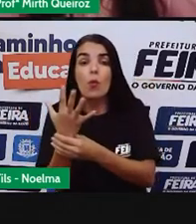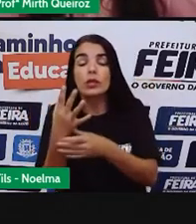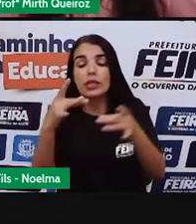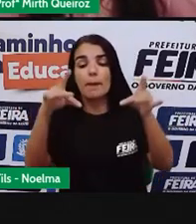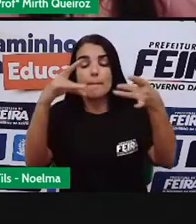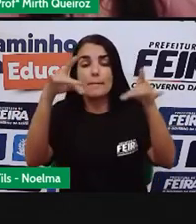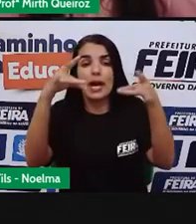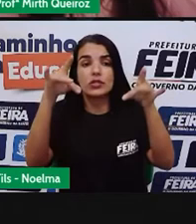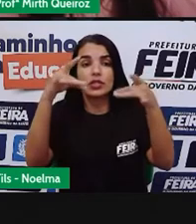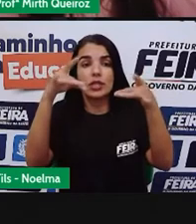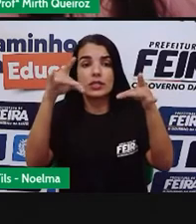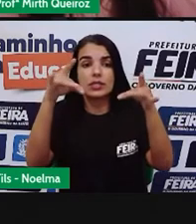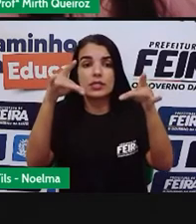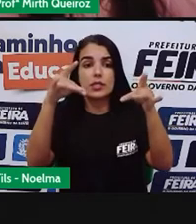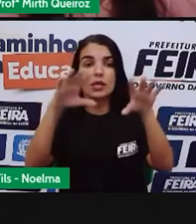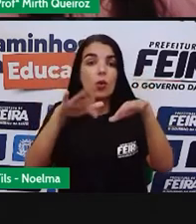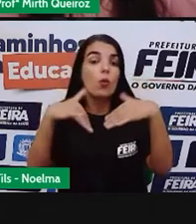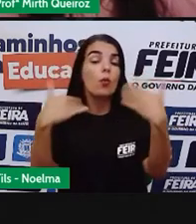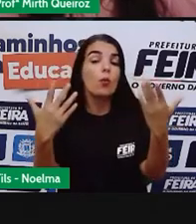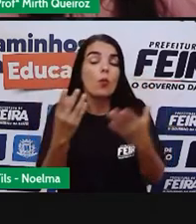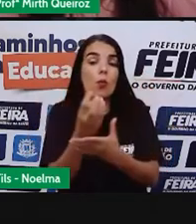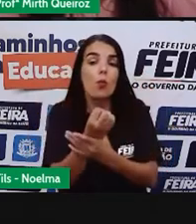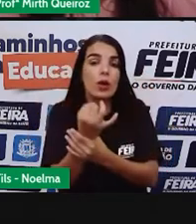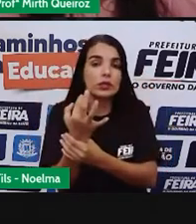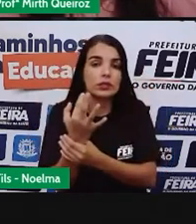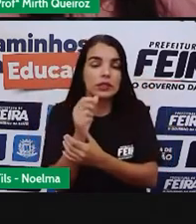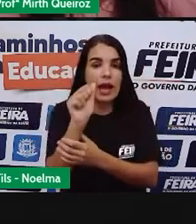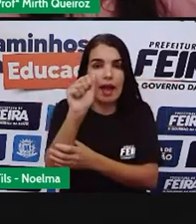ler para terminar seu livro? Alternativa A,